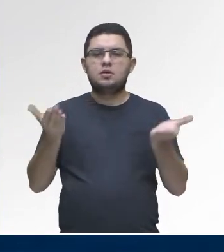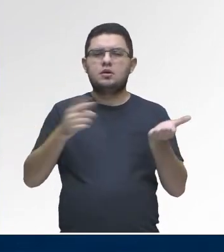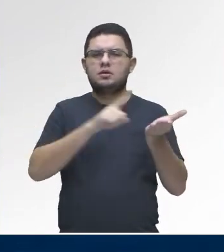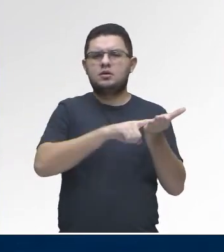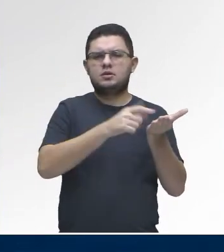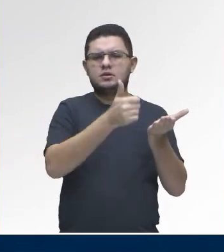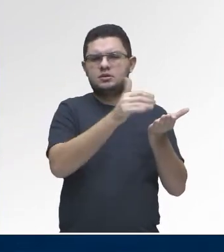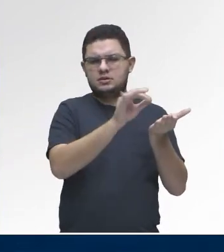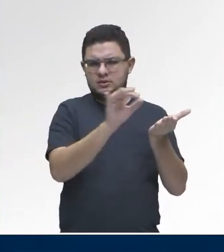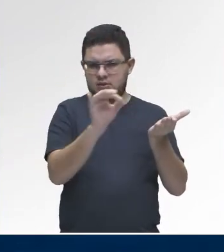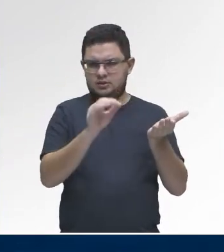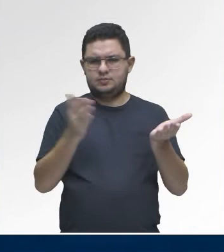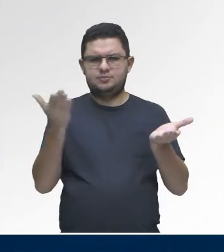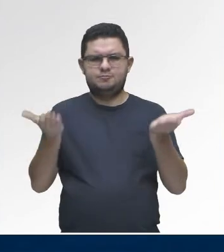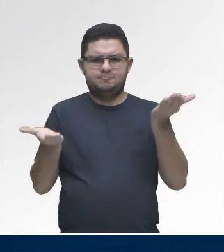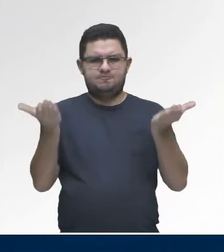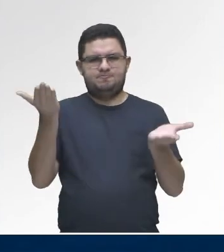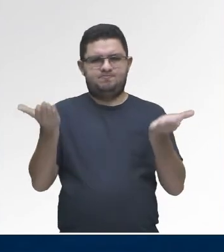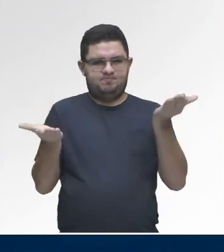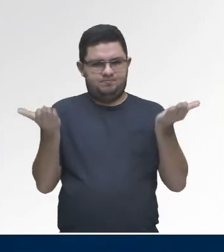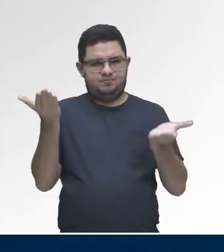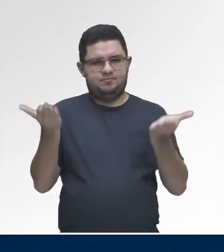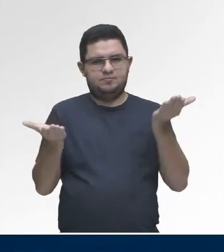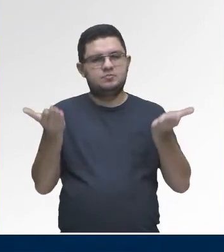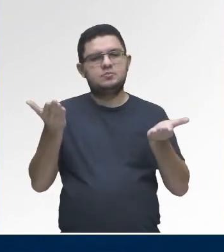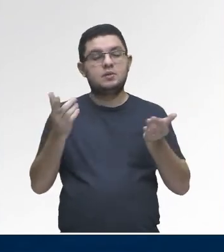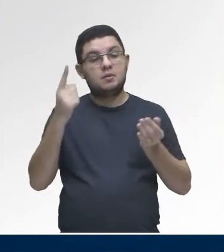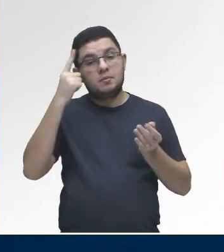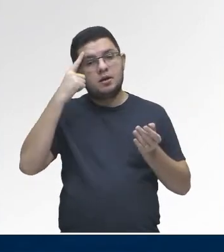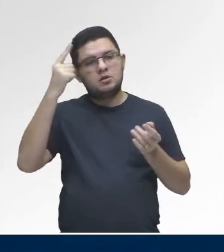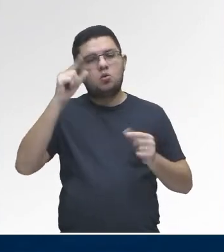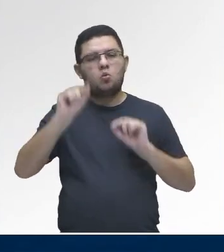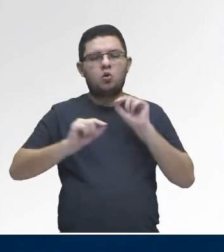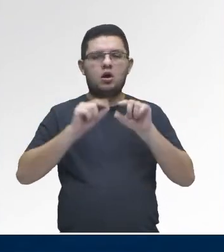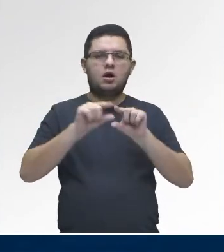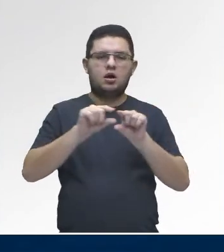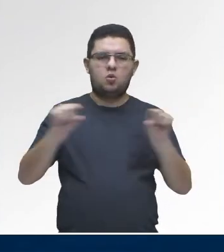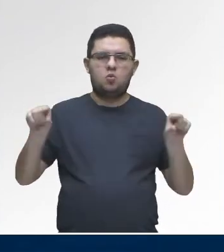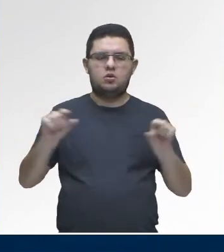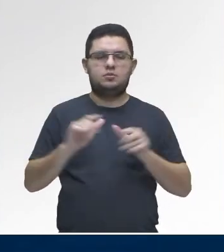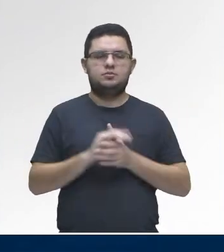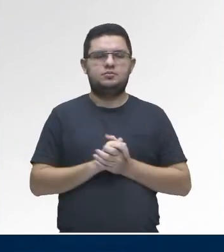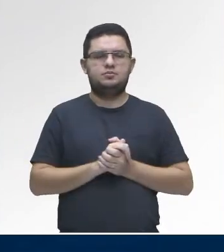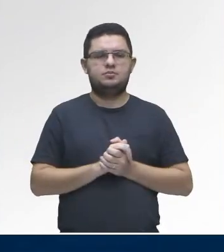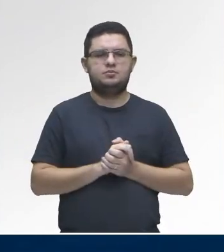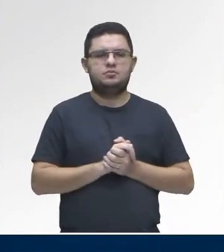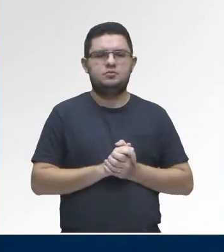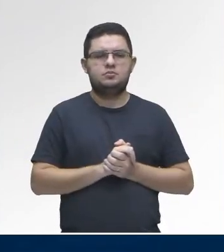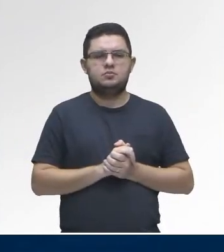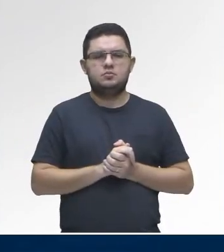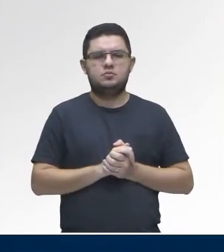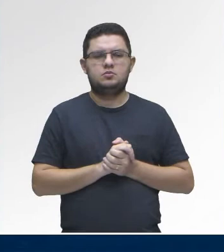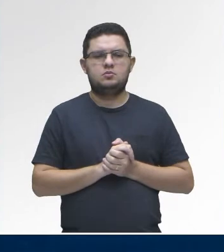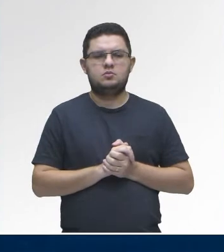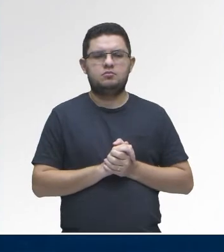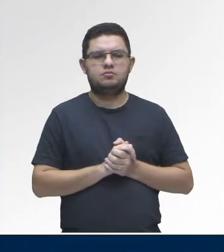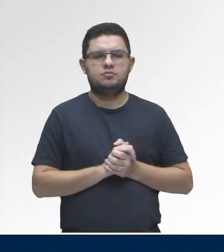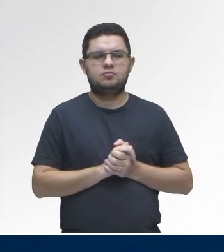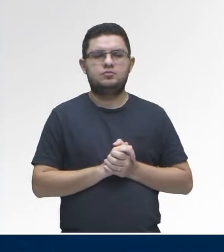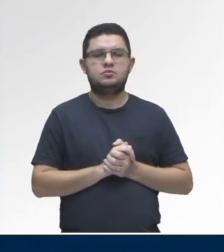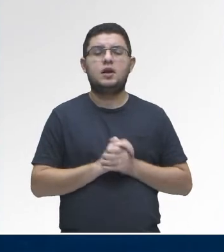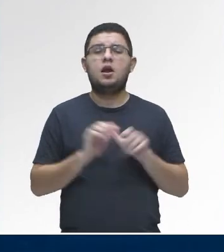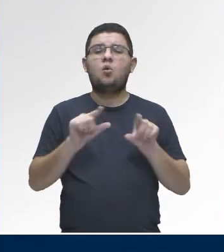membro, já pensando numa equação, né? Que equação nós temos? Olha só, nossa primeira